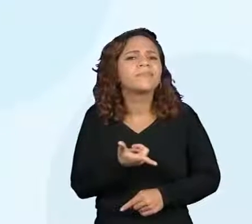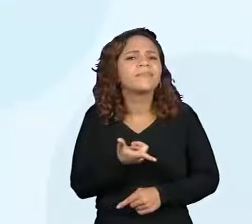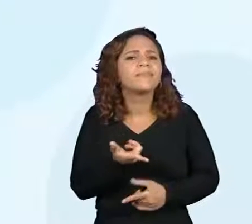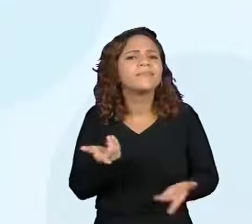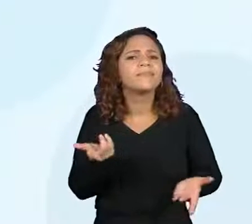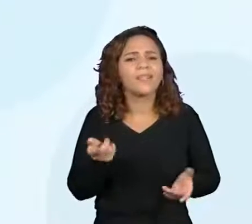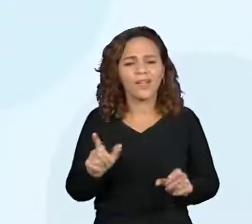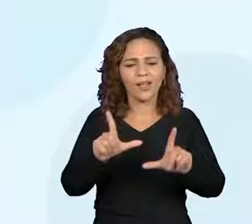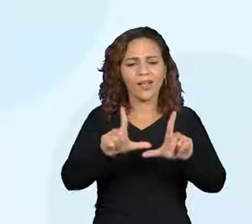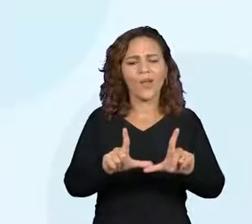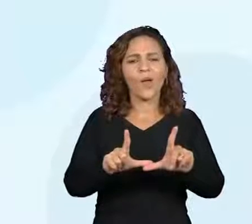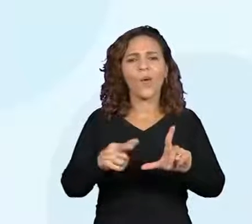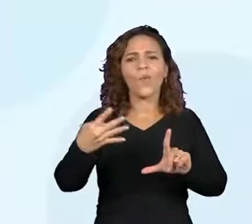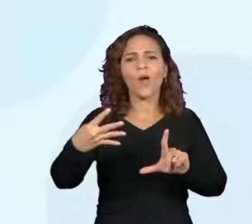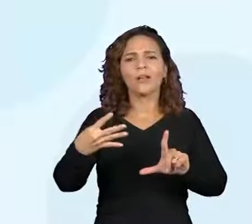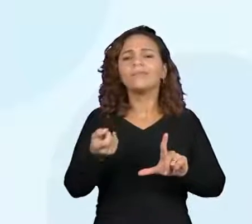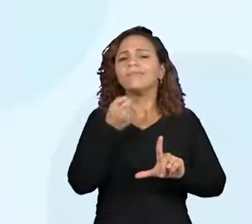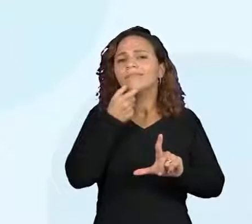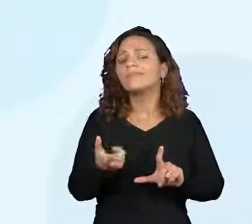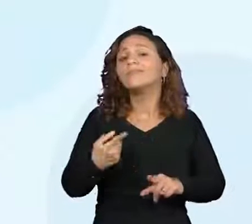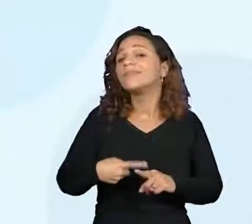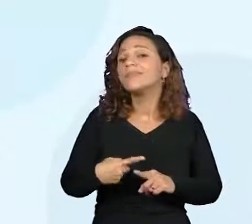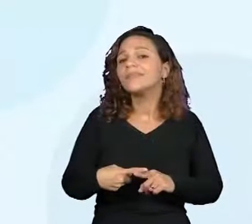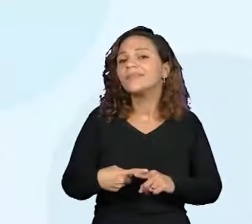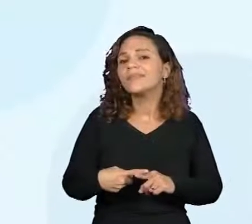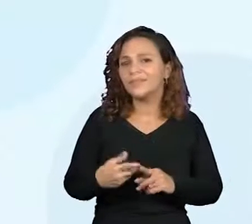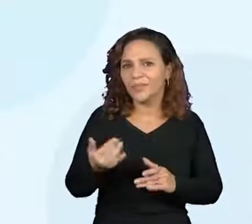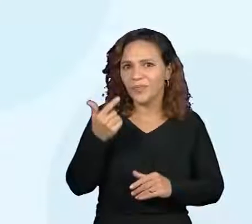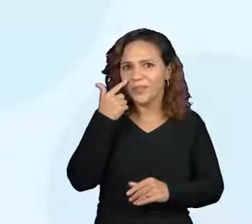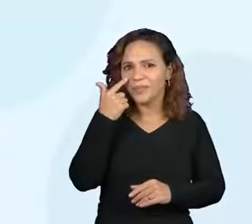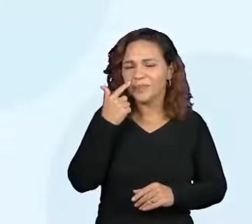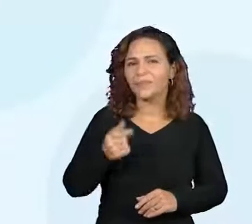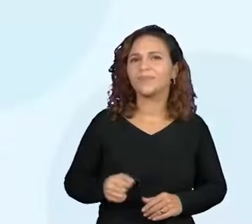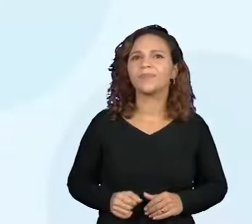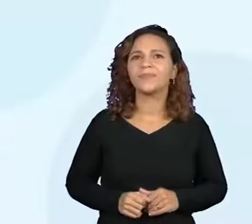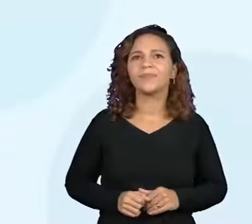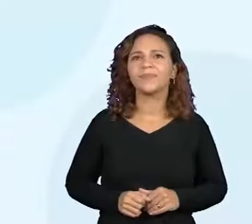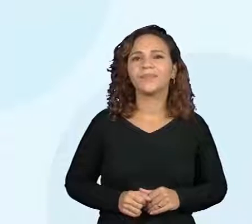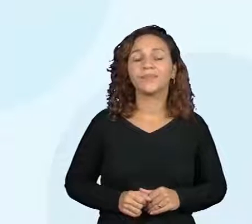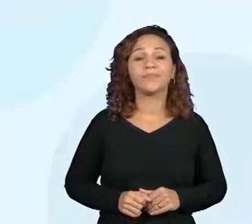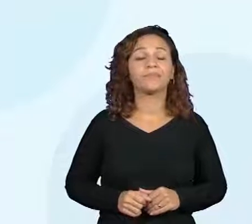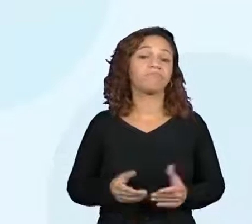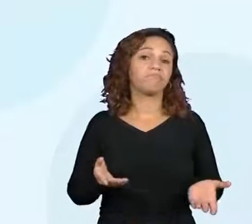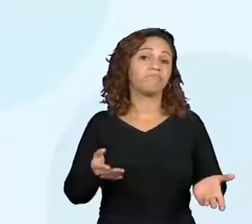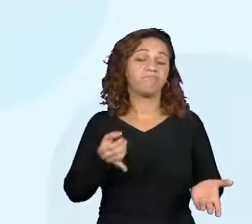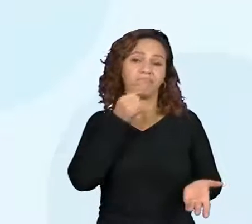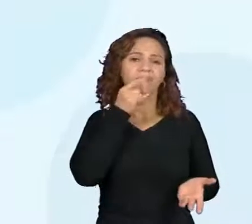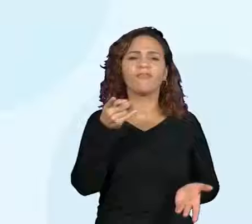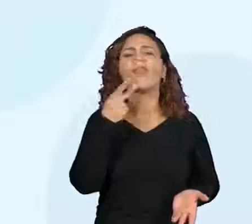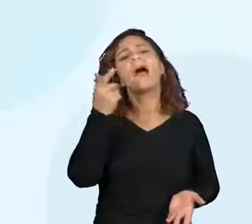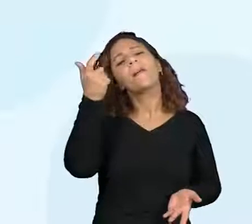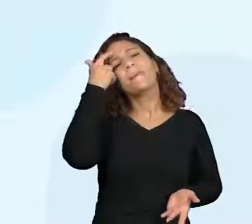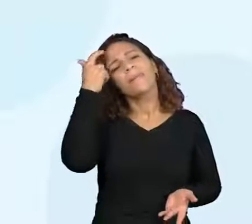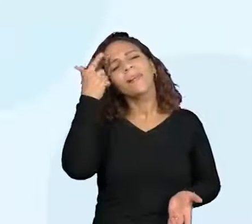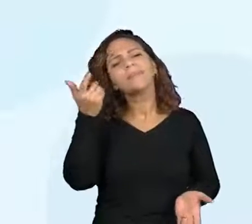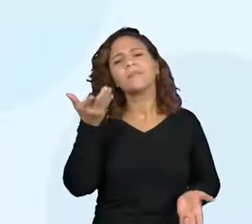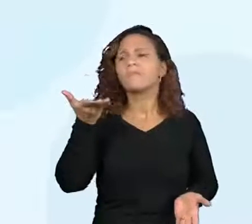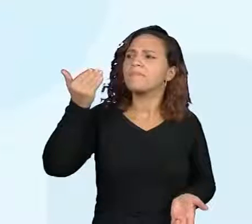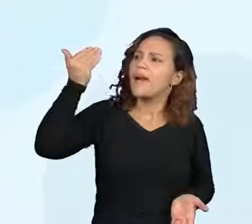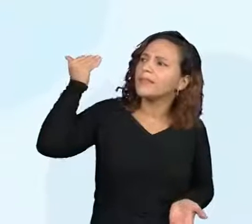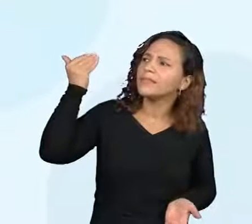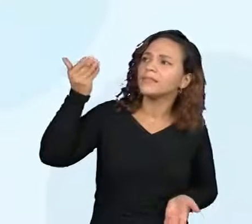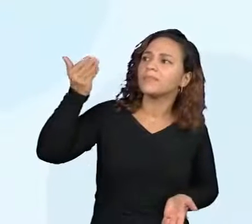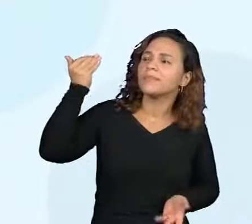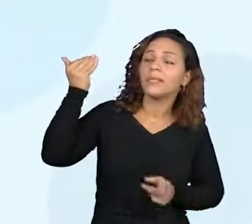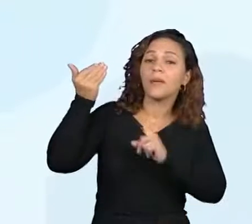último quadrinho? O último quadrinho, vamos lá dar uma olhada? Pensa só, pessoal. Ele está falando sobre passado.